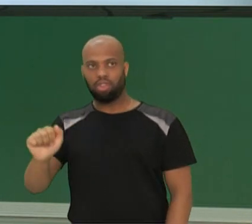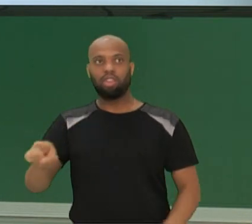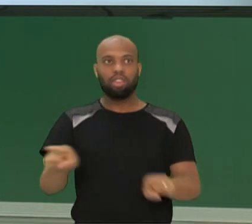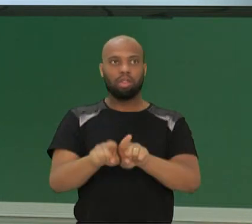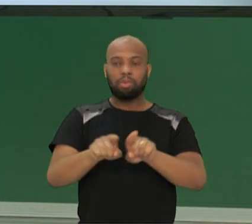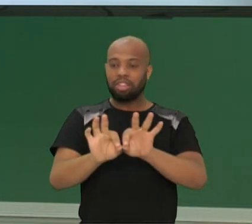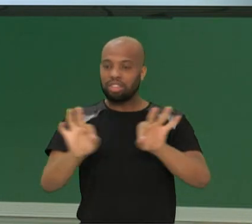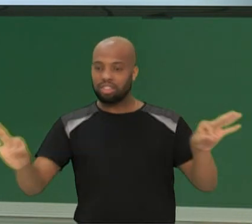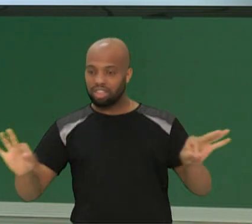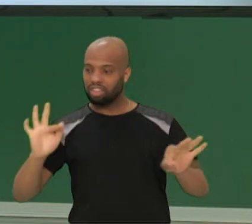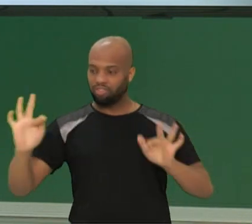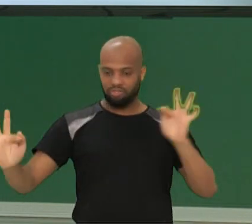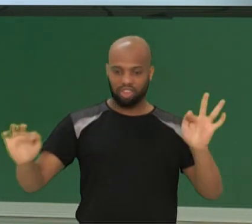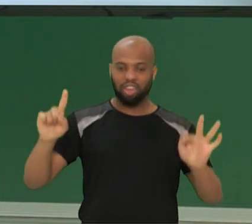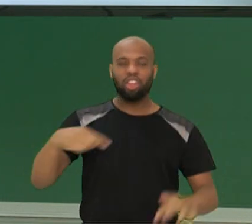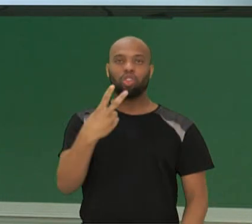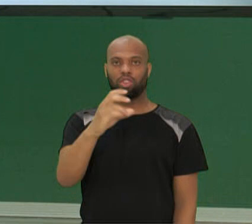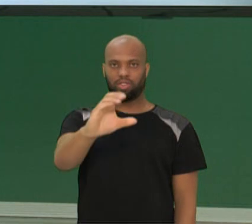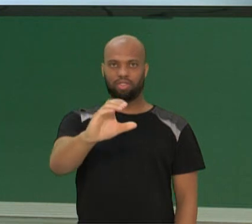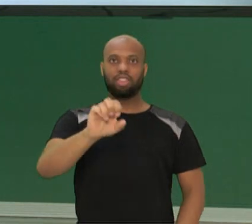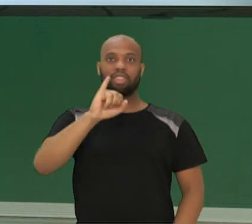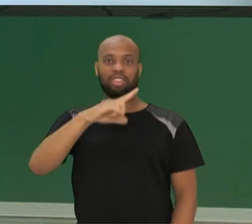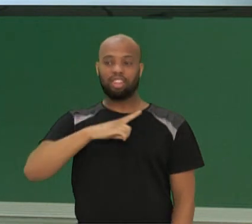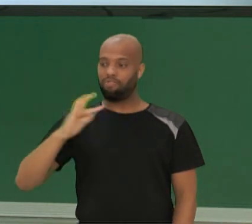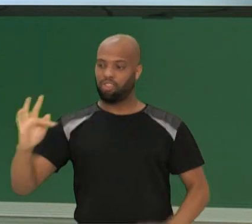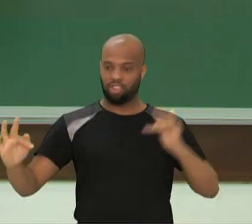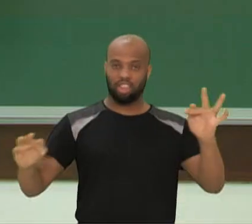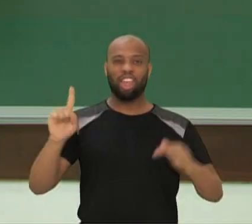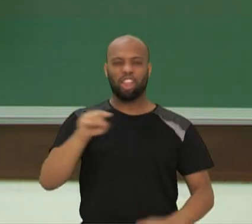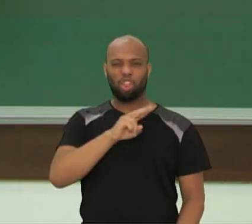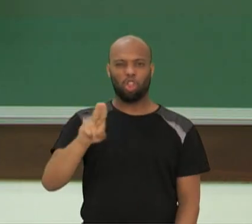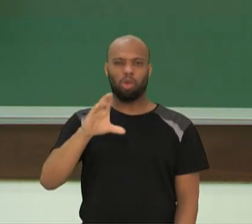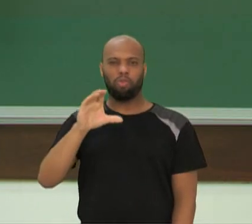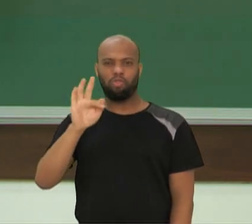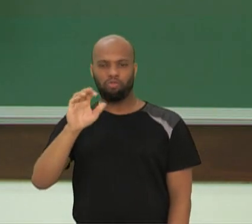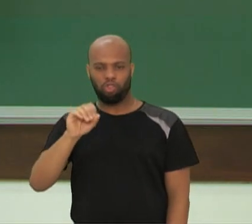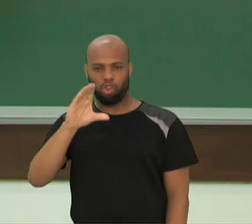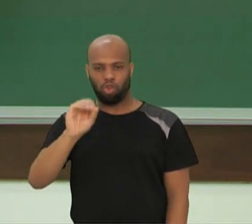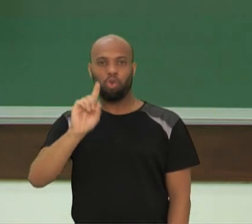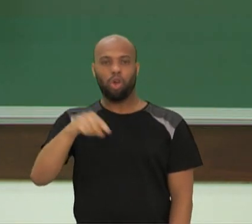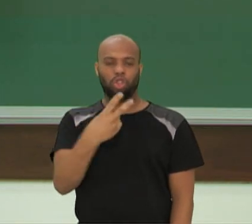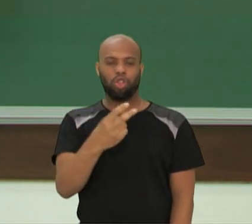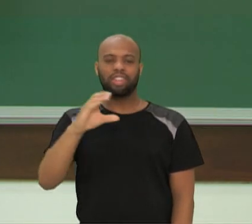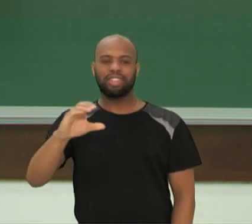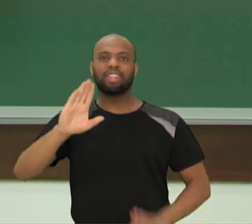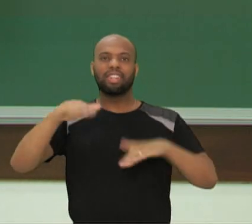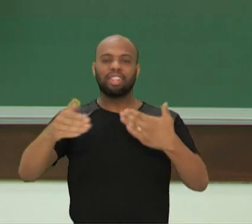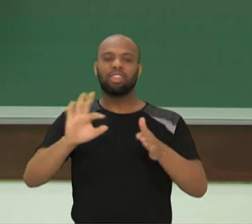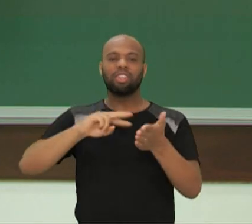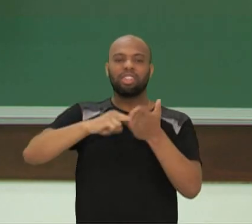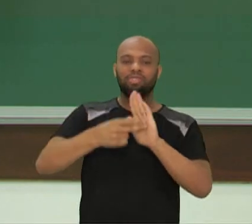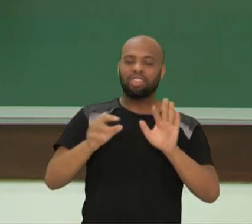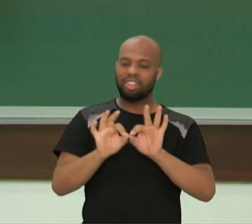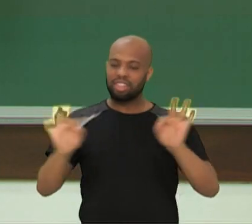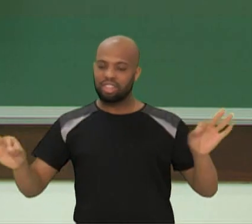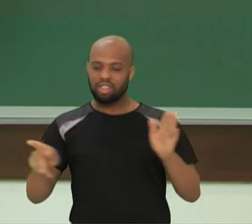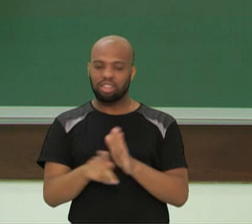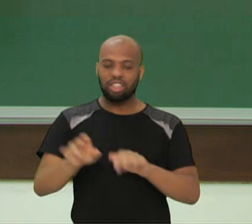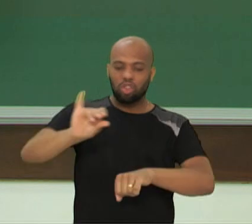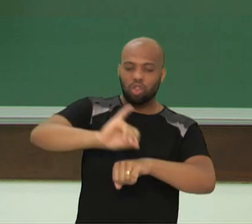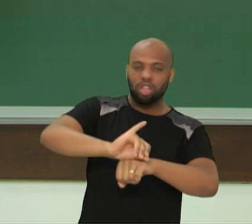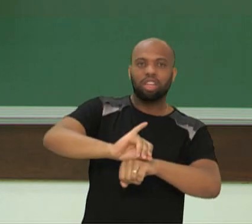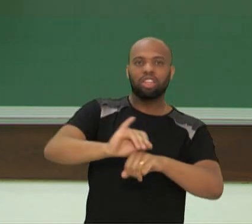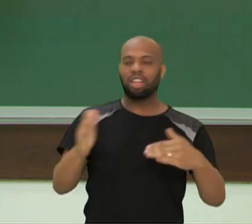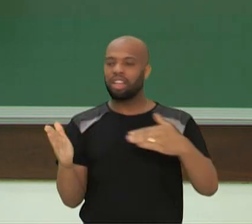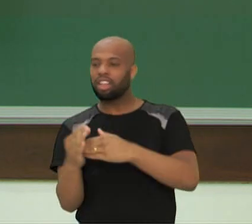focal é 2C. Se a distância de um foco até o outro é 2C, quer dizer que a distância da origem